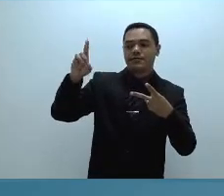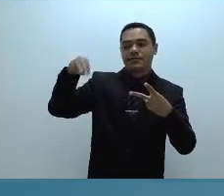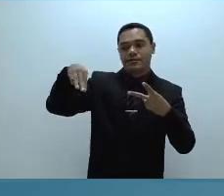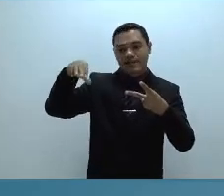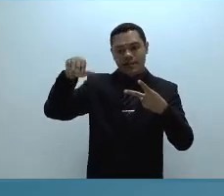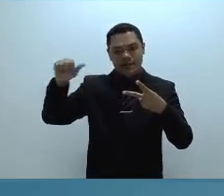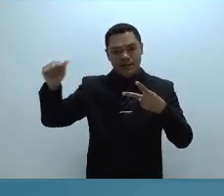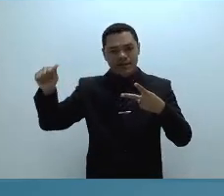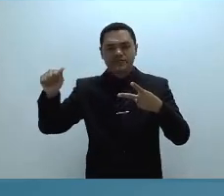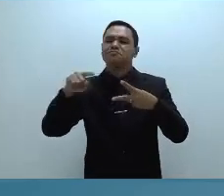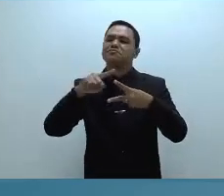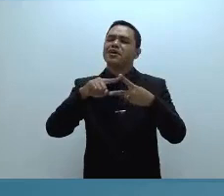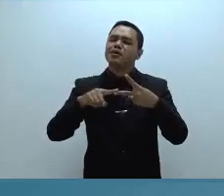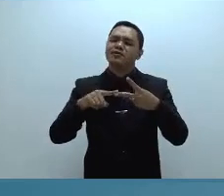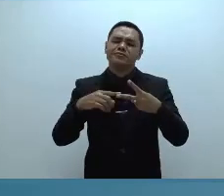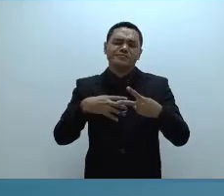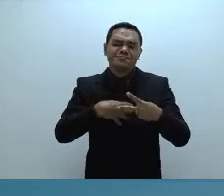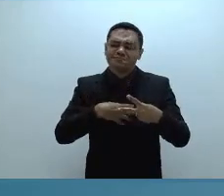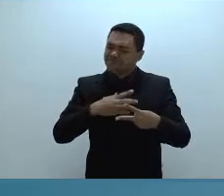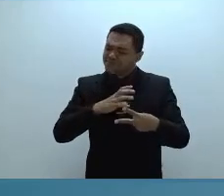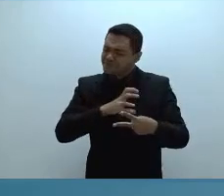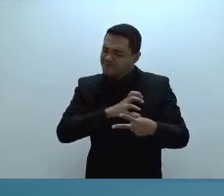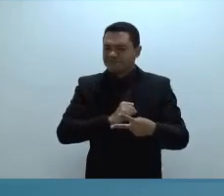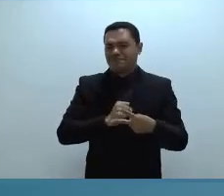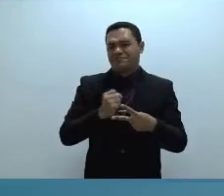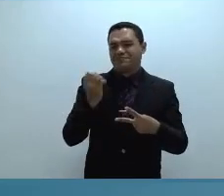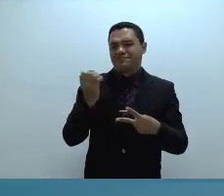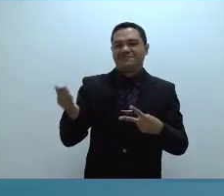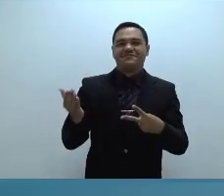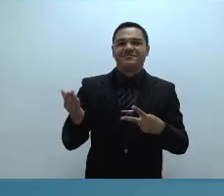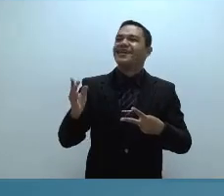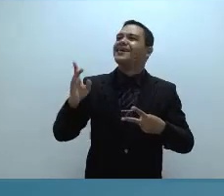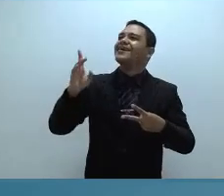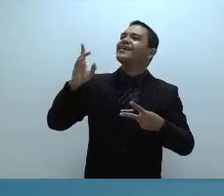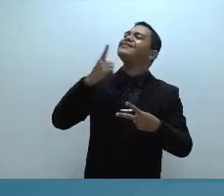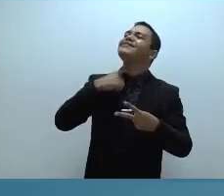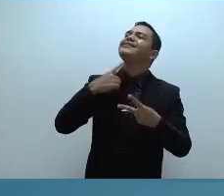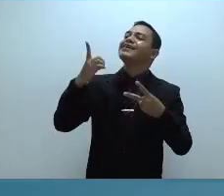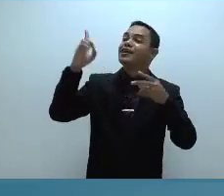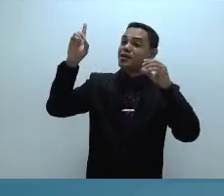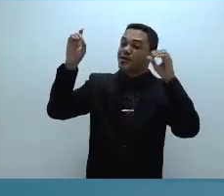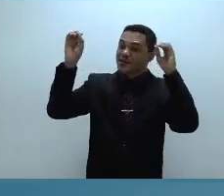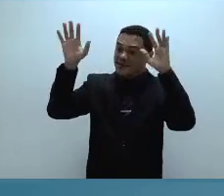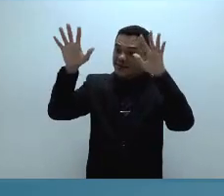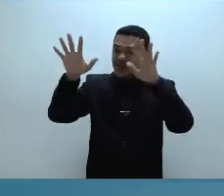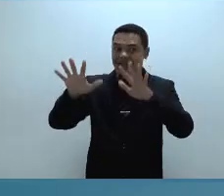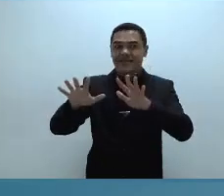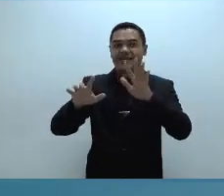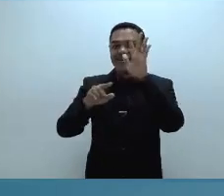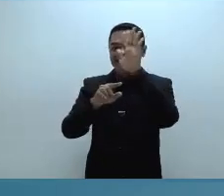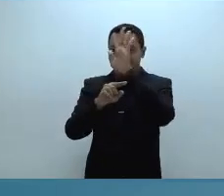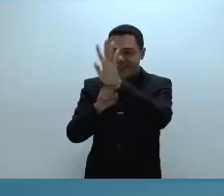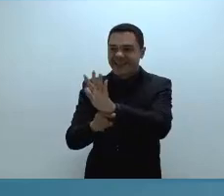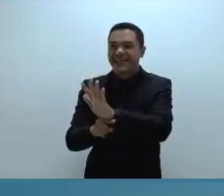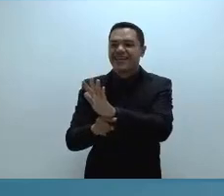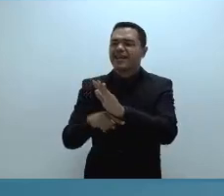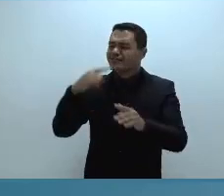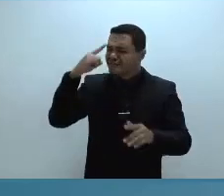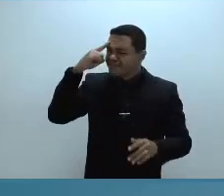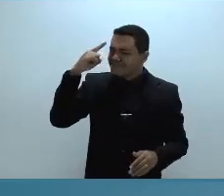querida do coração mesmo. Desejá-las bênçãos, que Deus ilumine todos os dias da sua